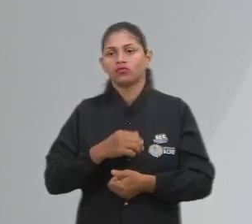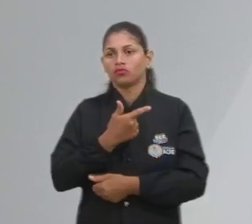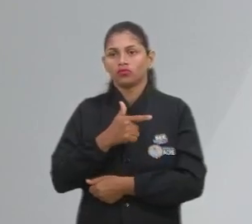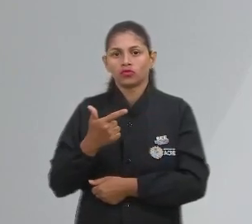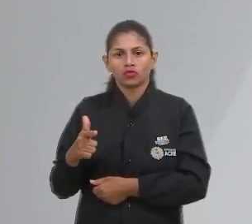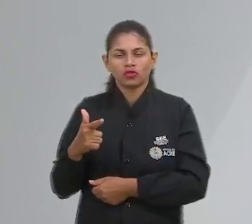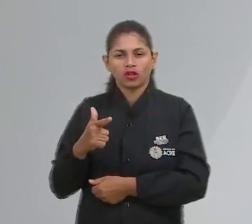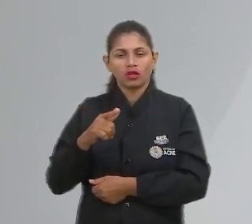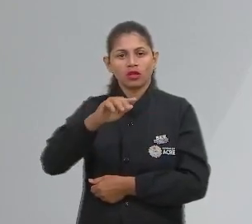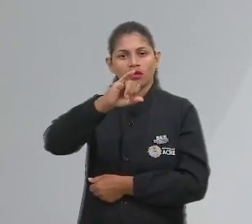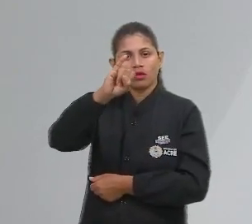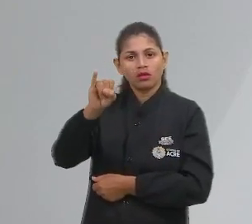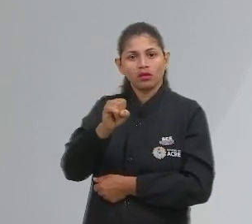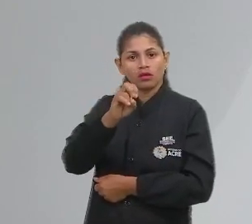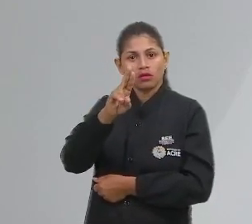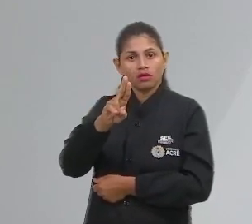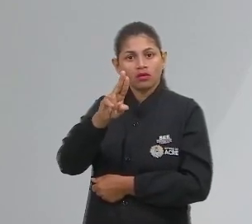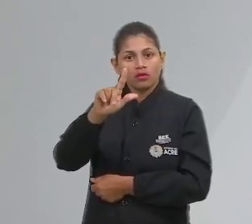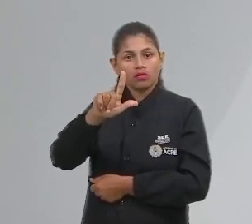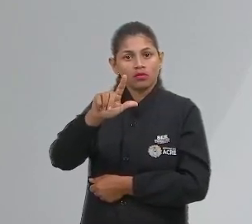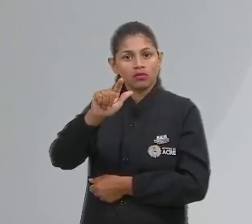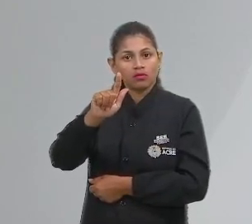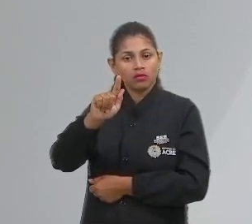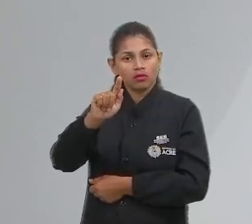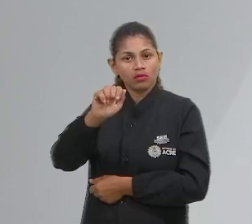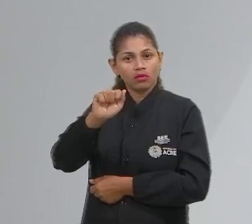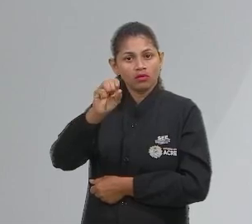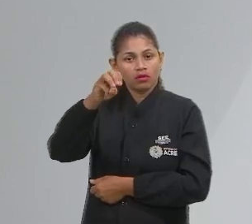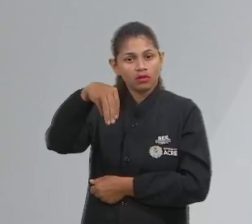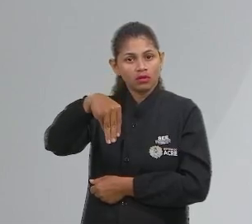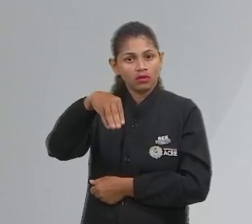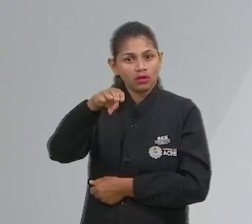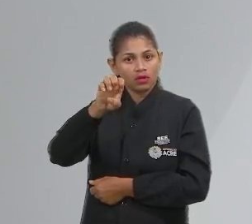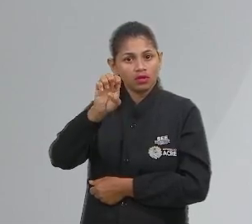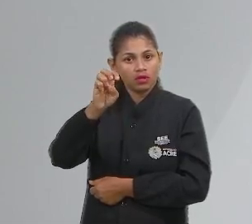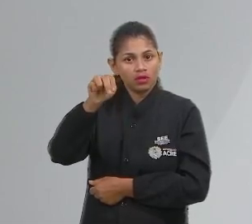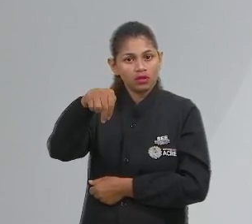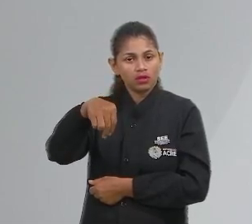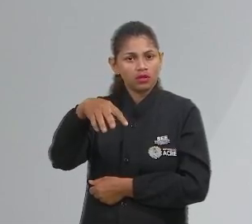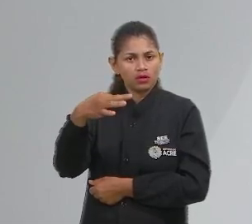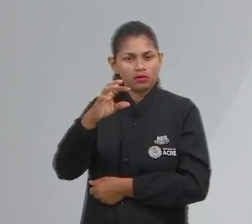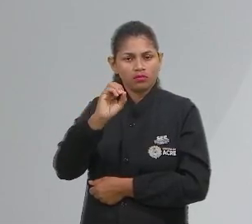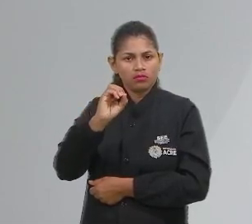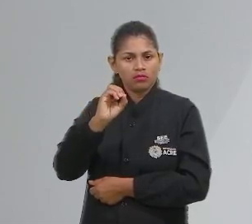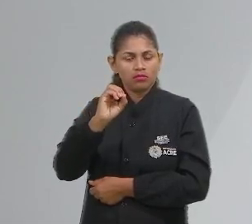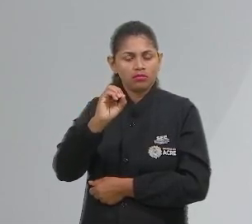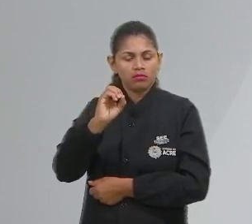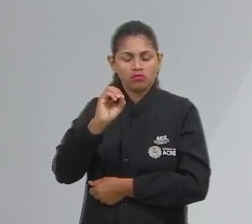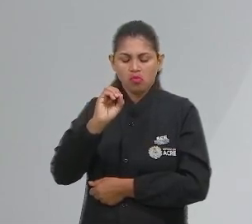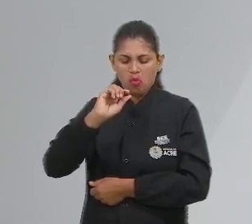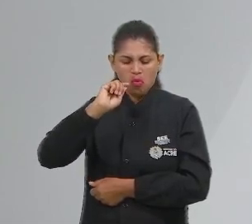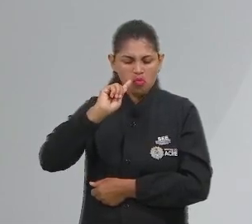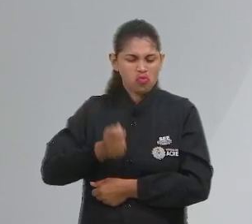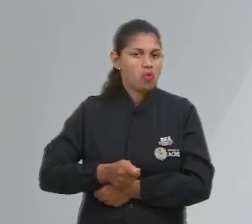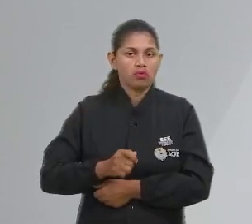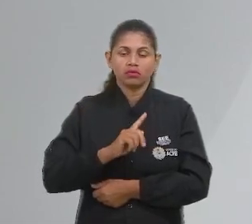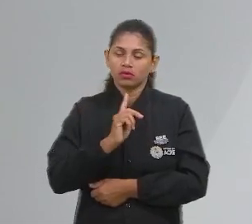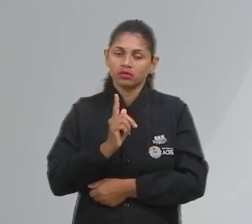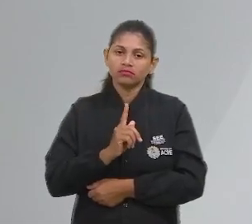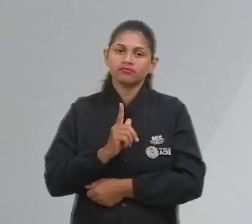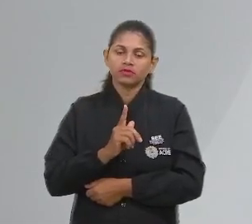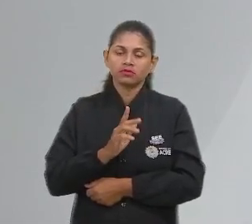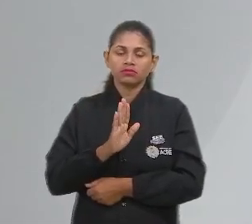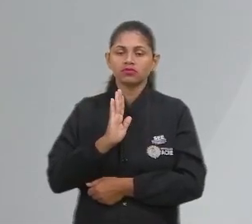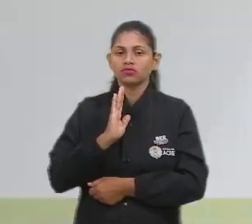extremamente necessária, né, para ver como que foi esse processo ali do jogador,